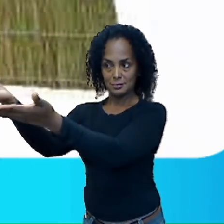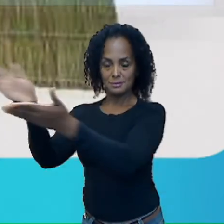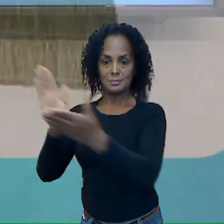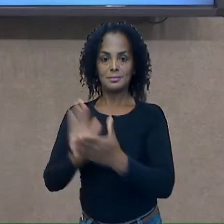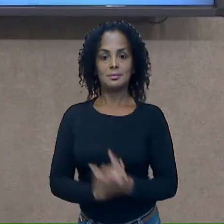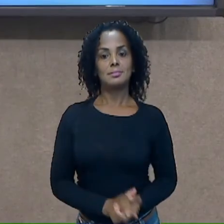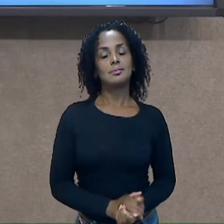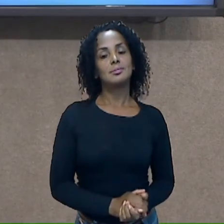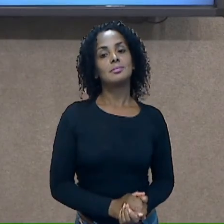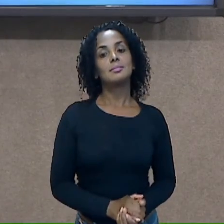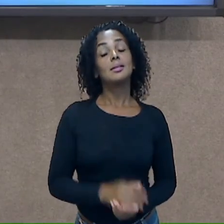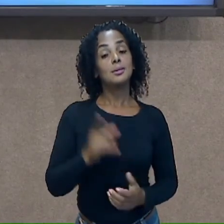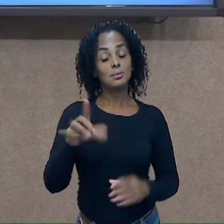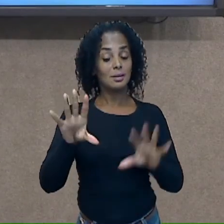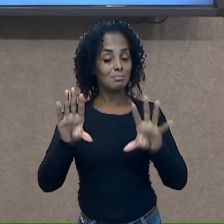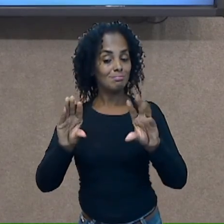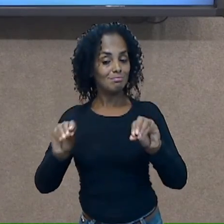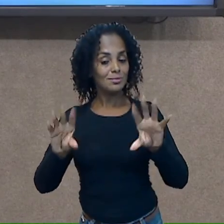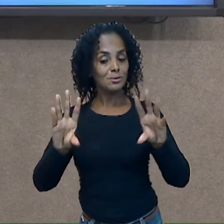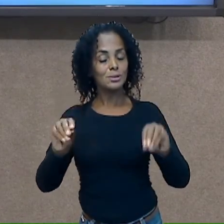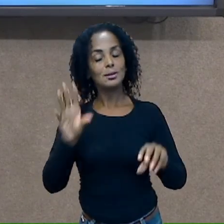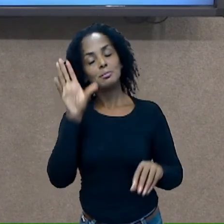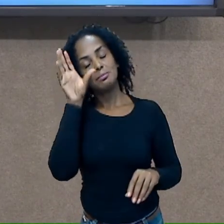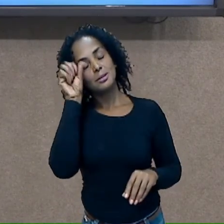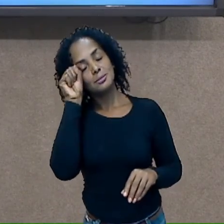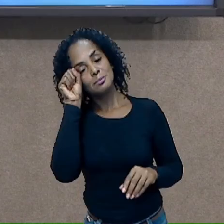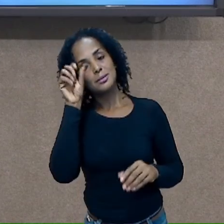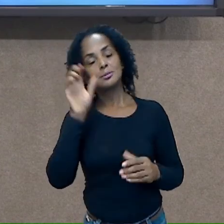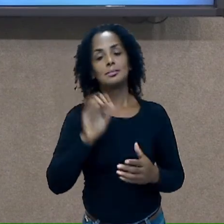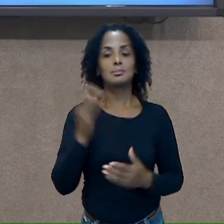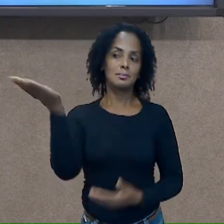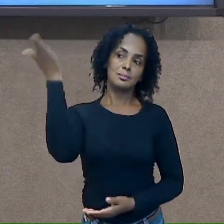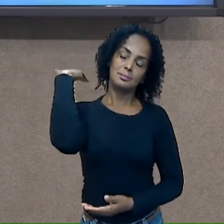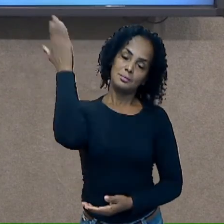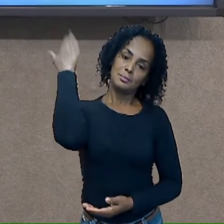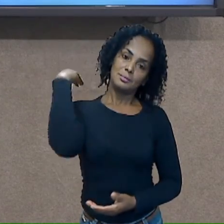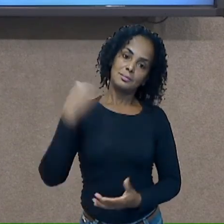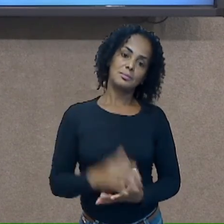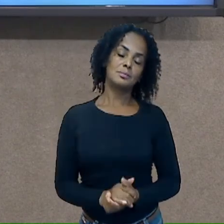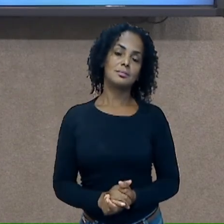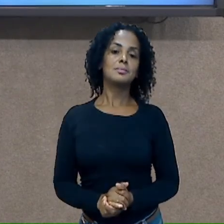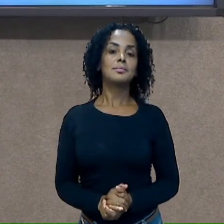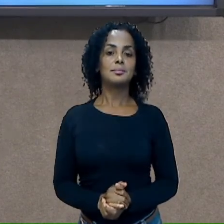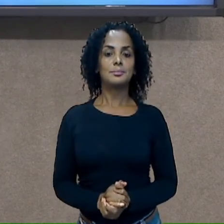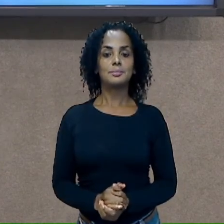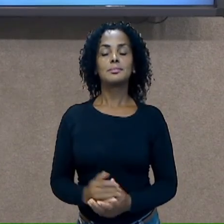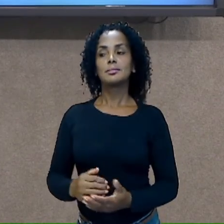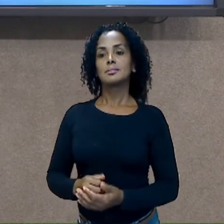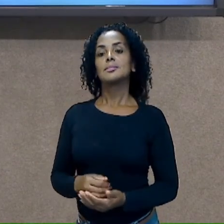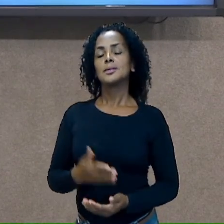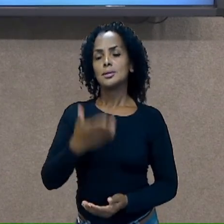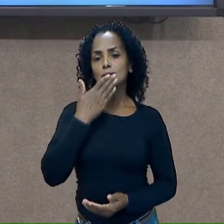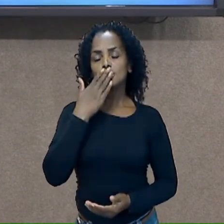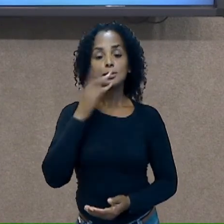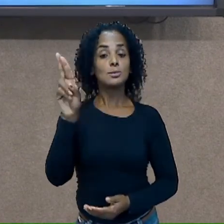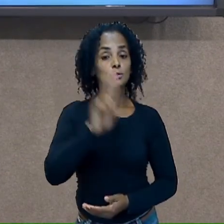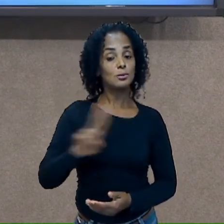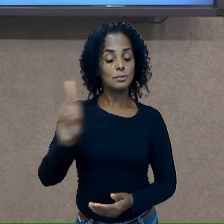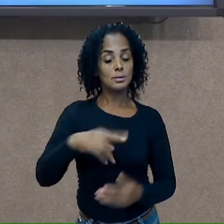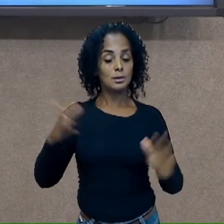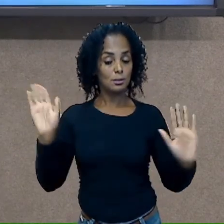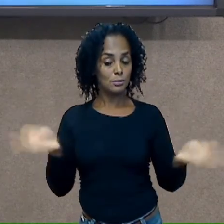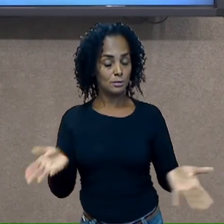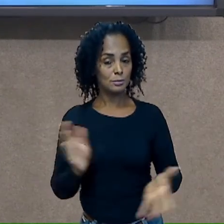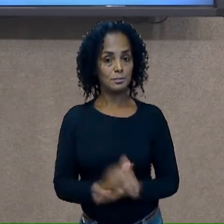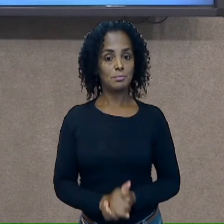isso era o colchão que se dormia antigamente, eram as esteiras, que os índios ainda usam hoje para